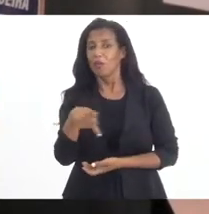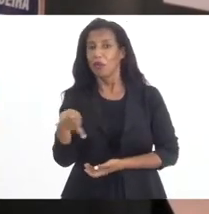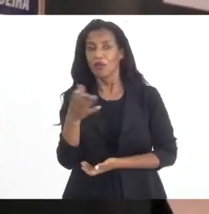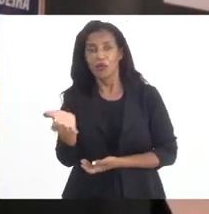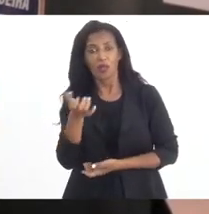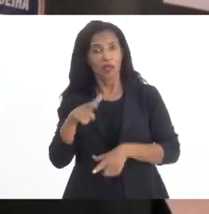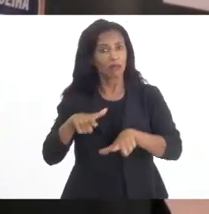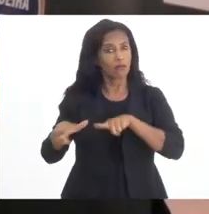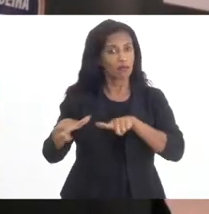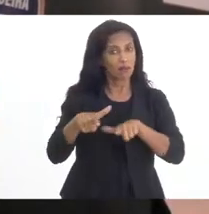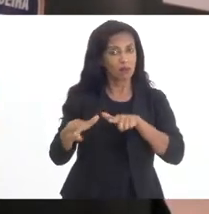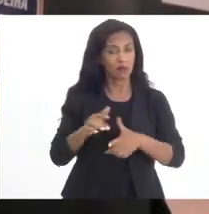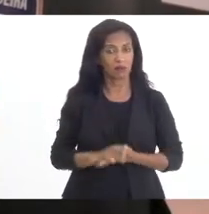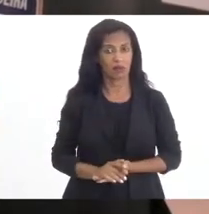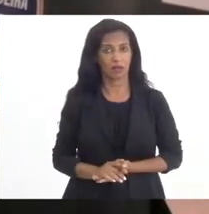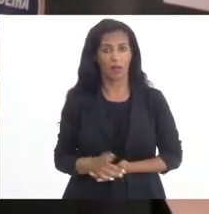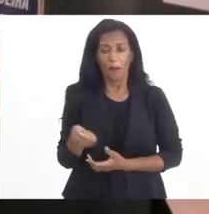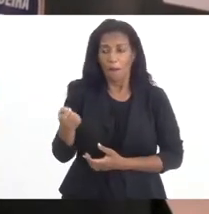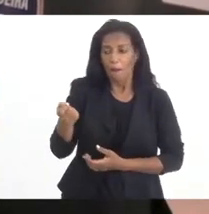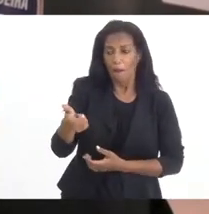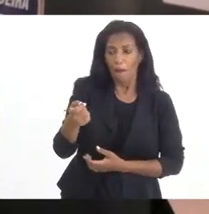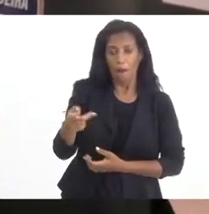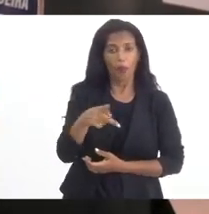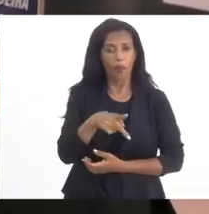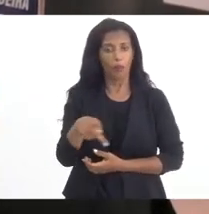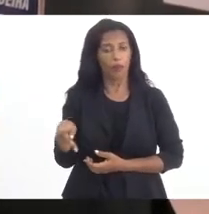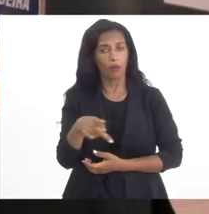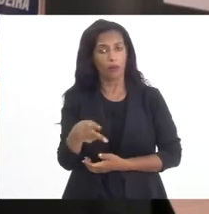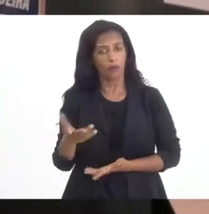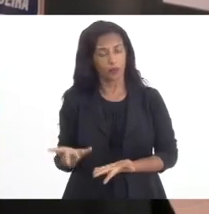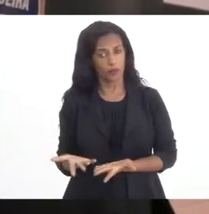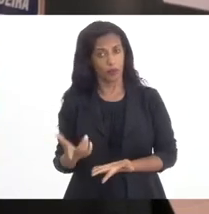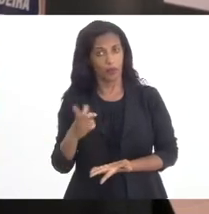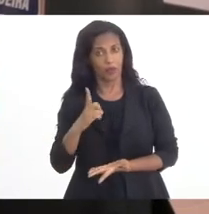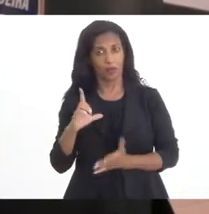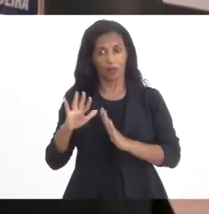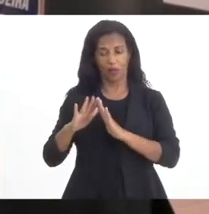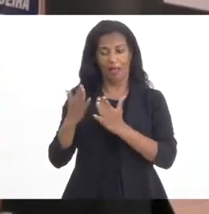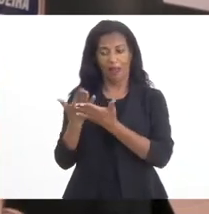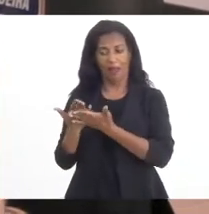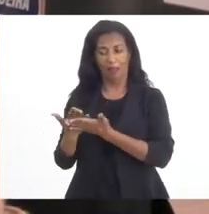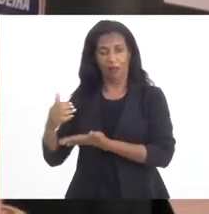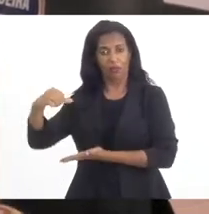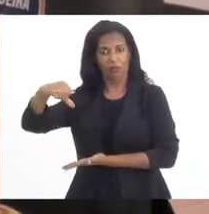trabalhar. Temos poucos professores diante disso. Então, nós temos uma aula às 9 da manhã,